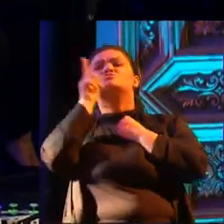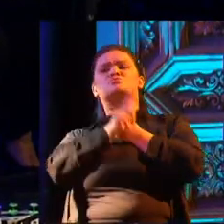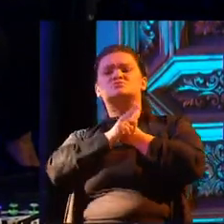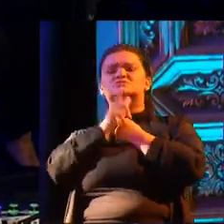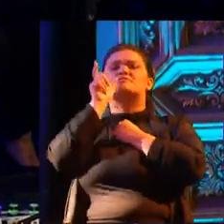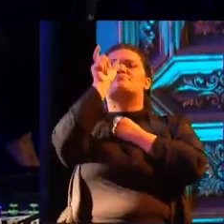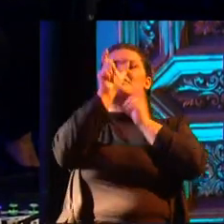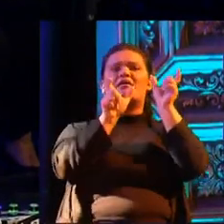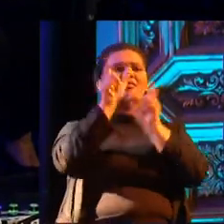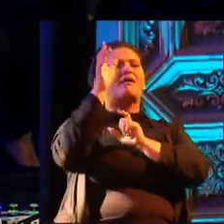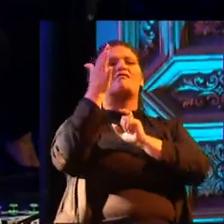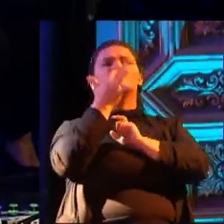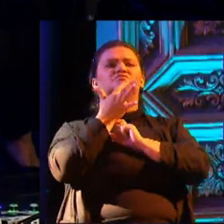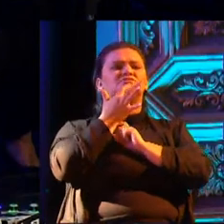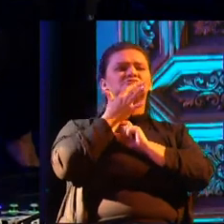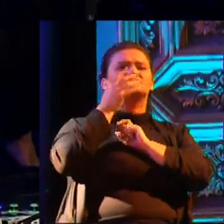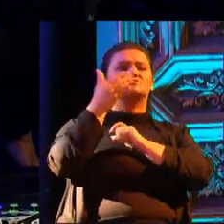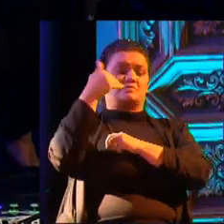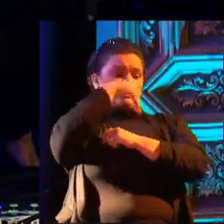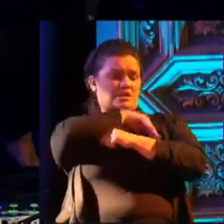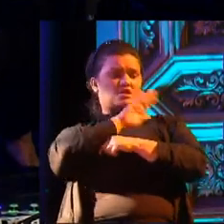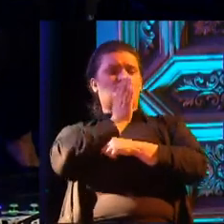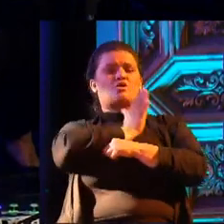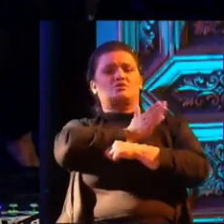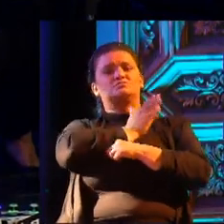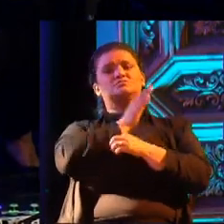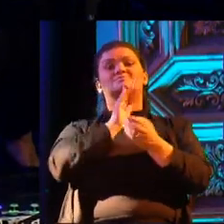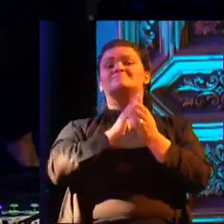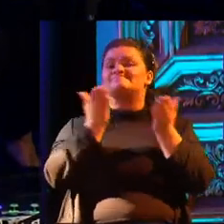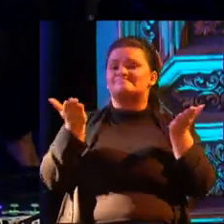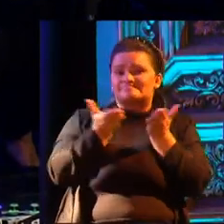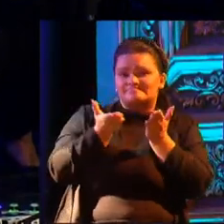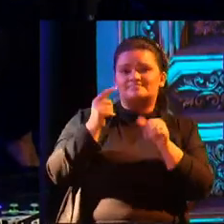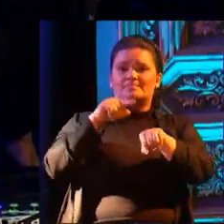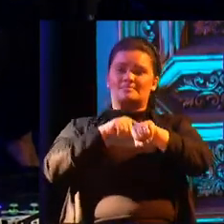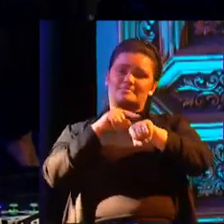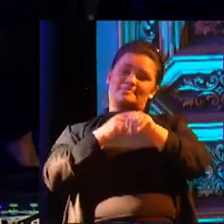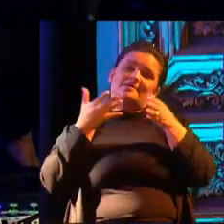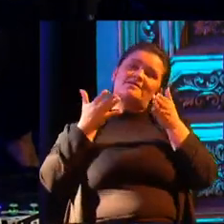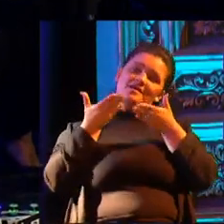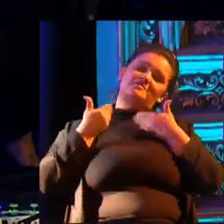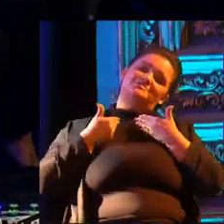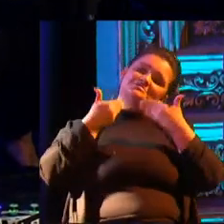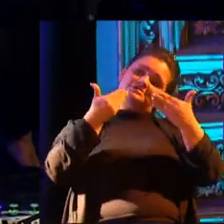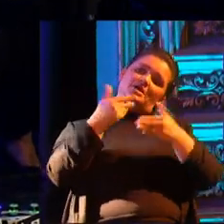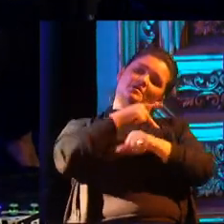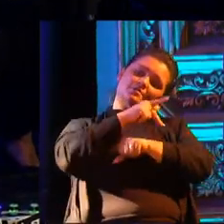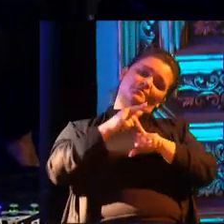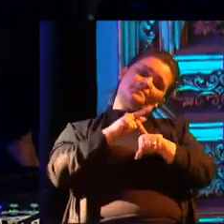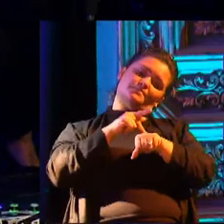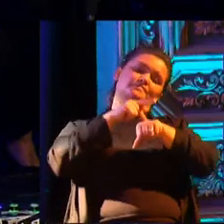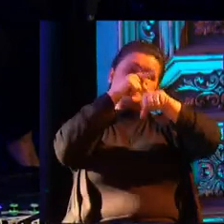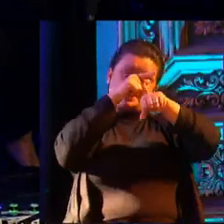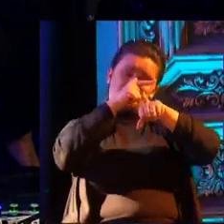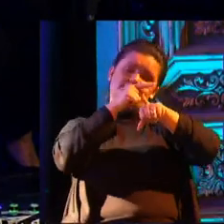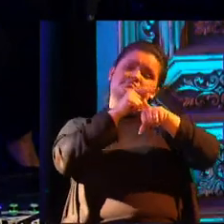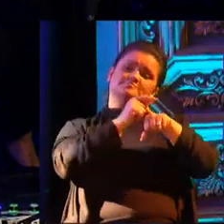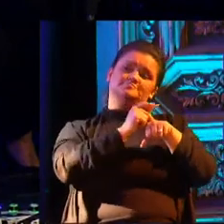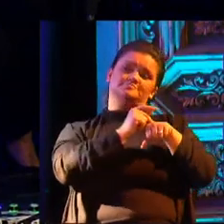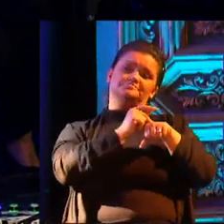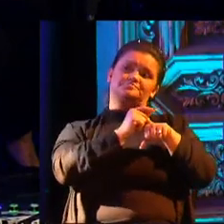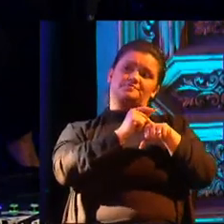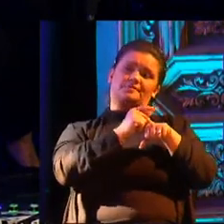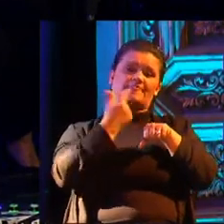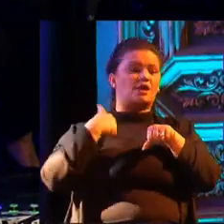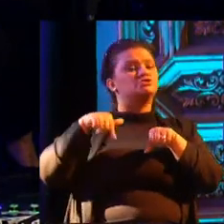palavra, é para dentro do coração da gente, né? Então, nesse momento, eu quero dedicar esse reconhecimento as